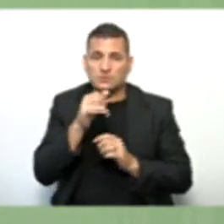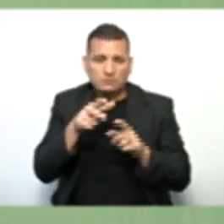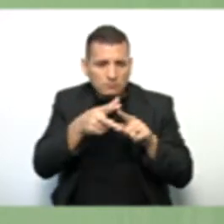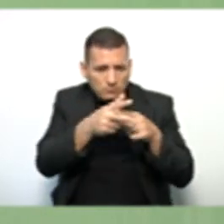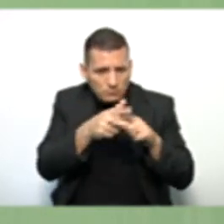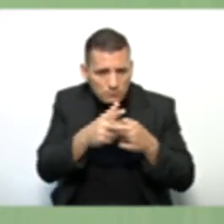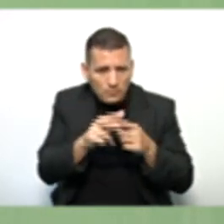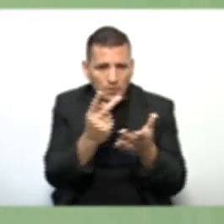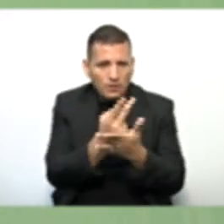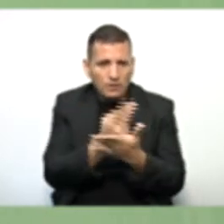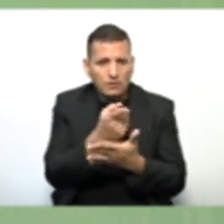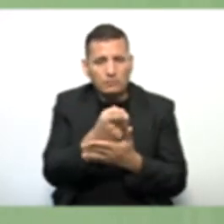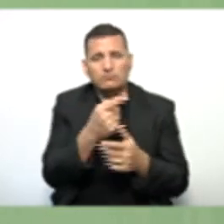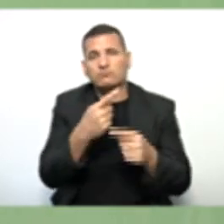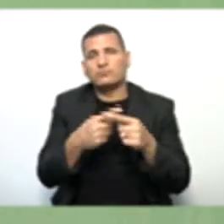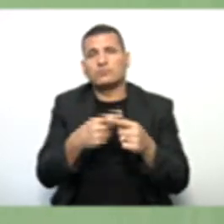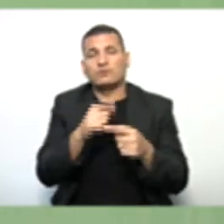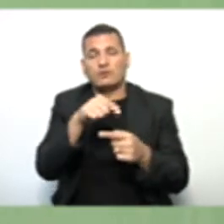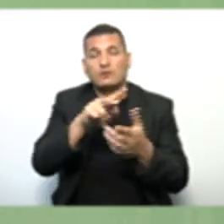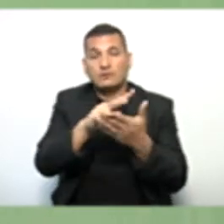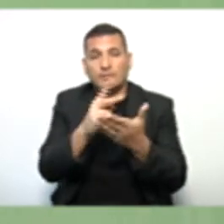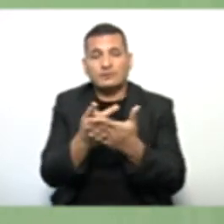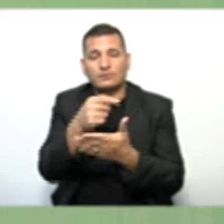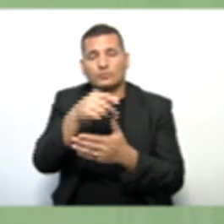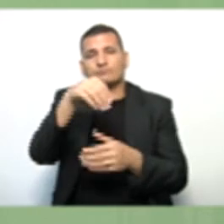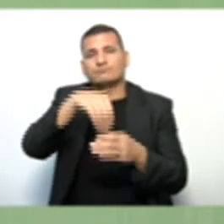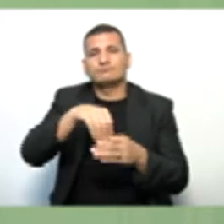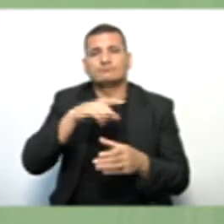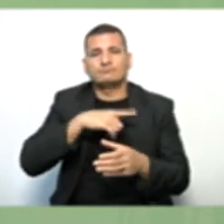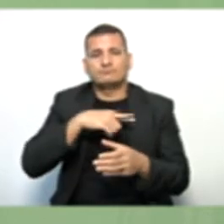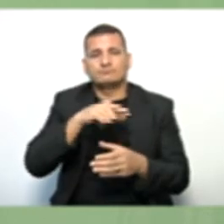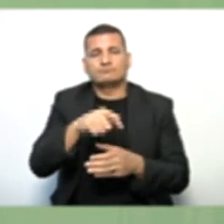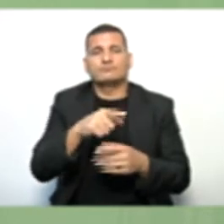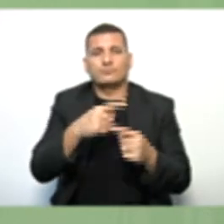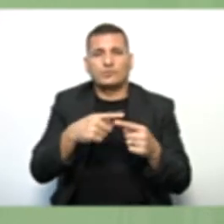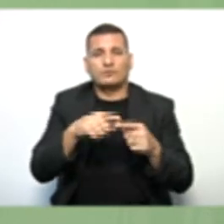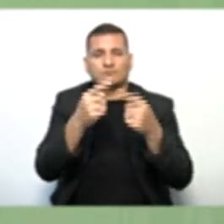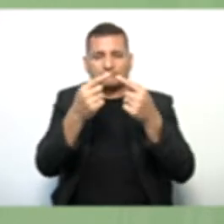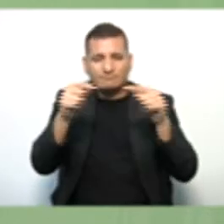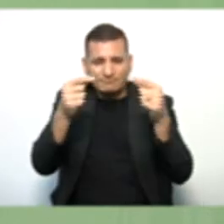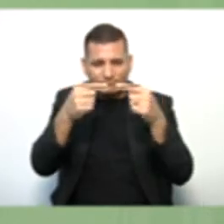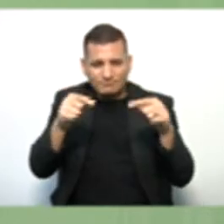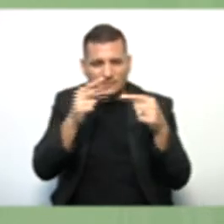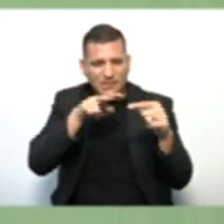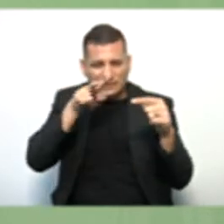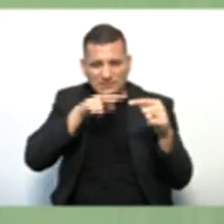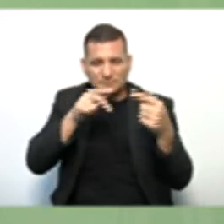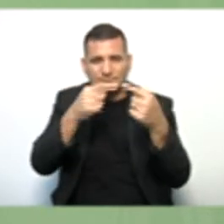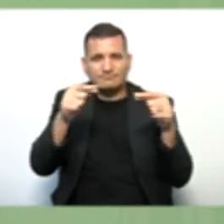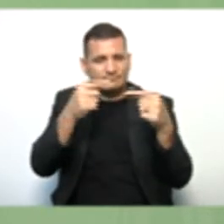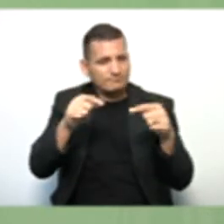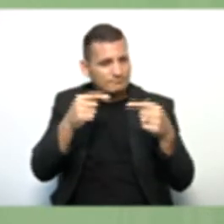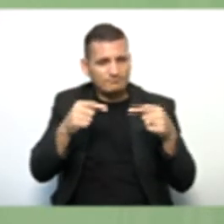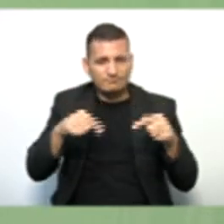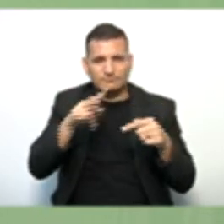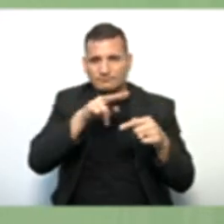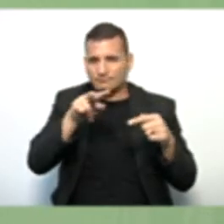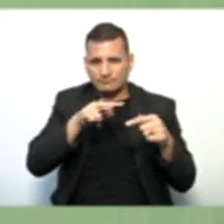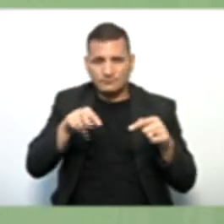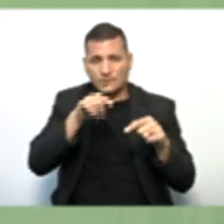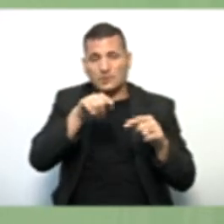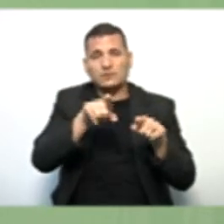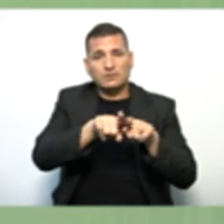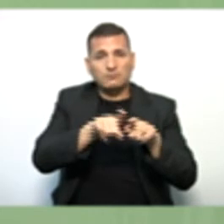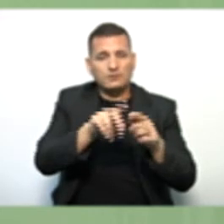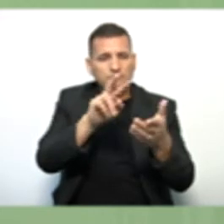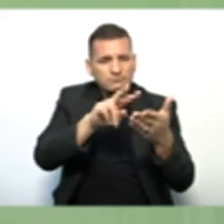Esse tipo de problema é feito pelo interpretador, por causa que ele é interpretado linha por linha, tá bom? Então ele já sai também